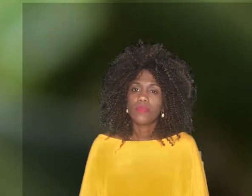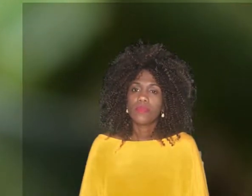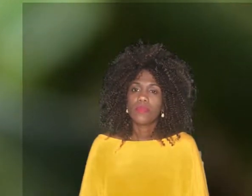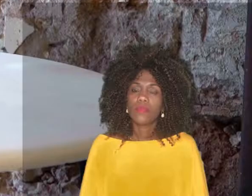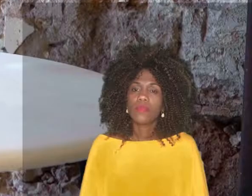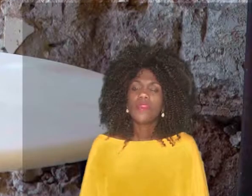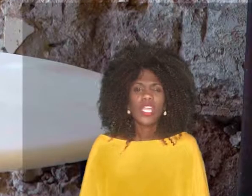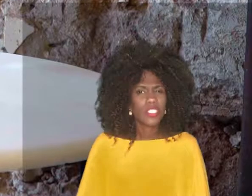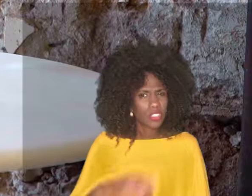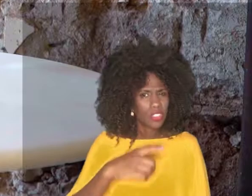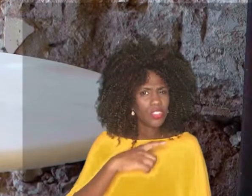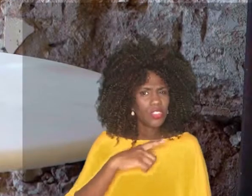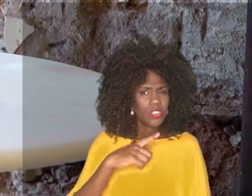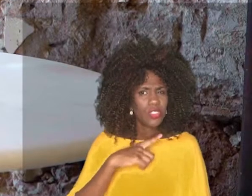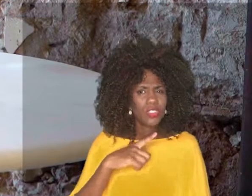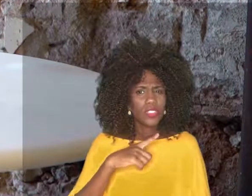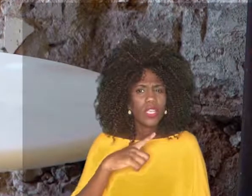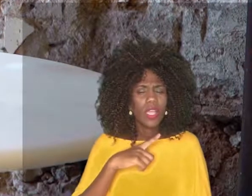Obareluluco. Tinha